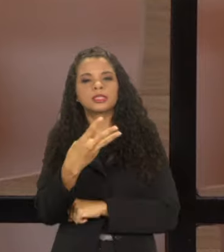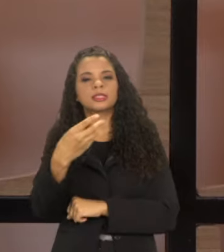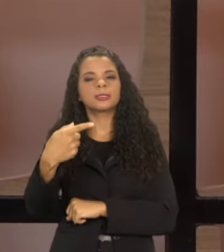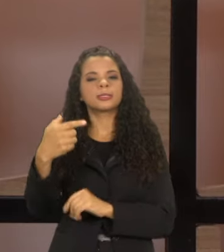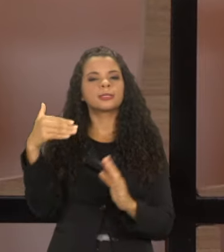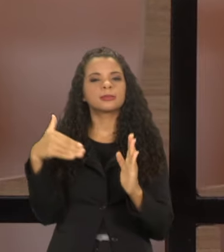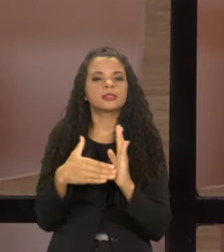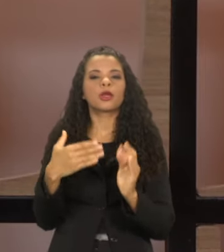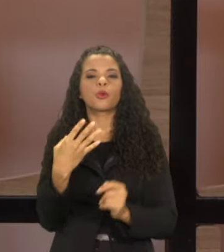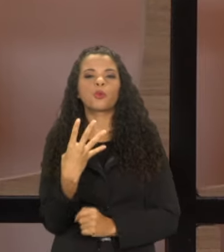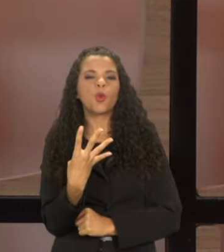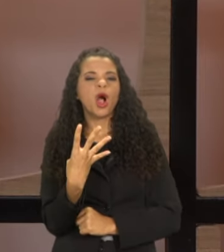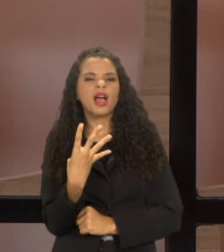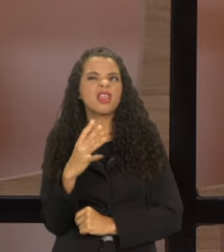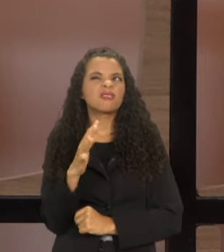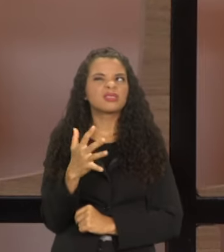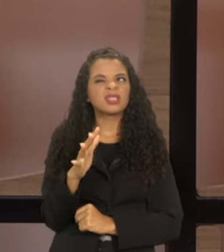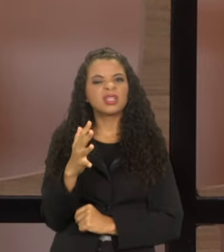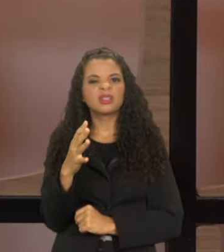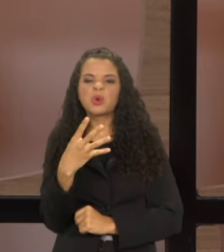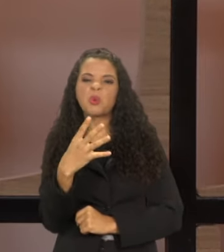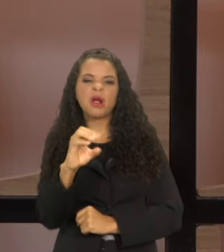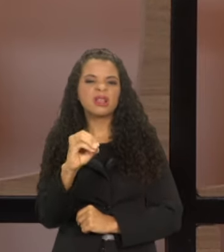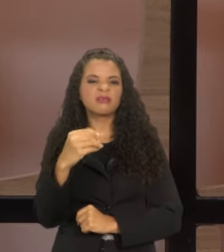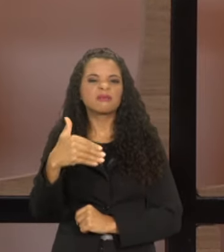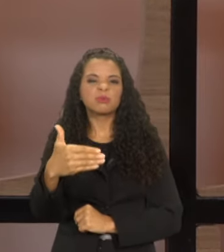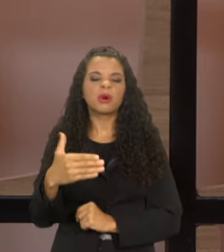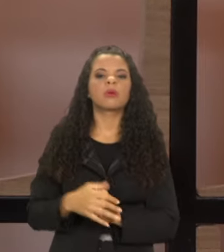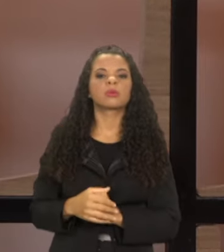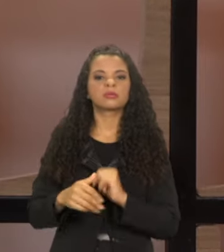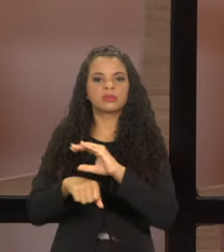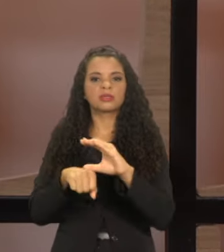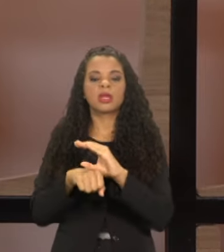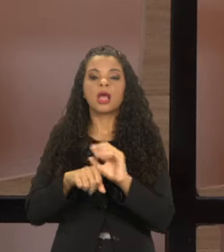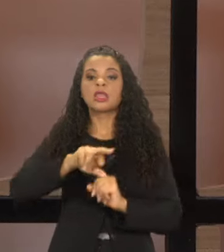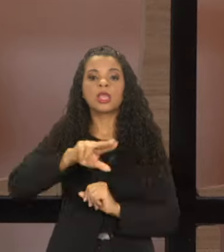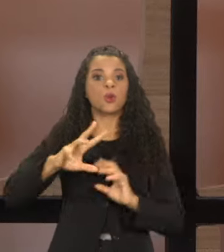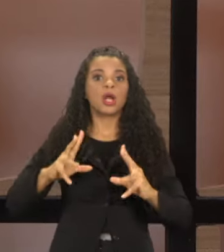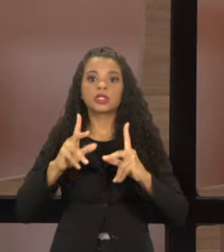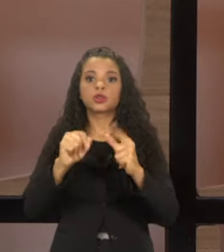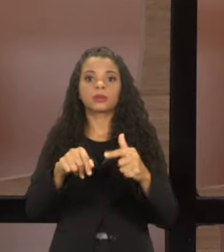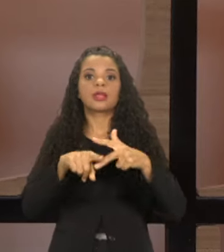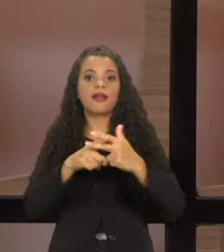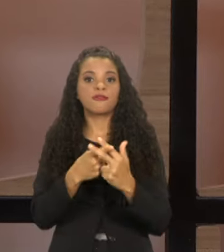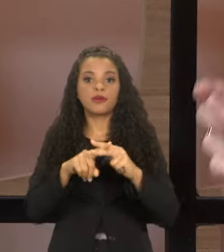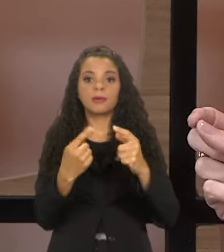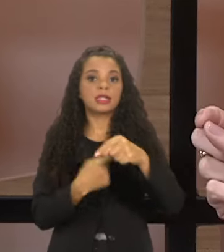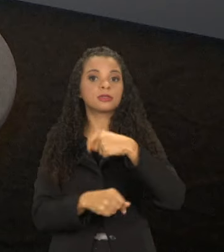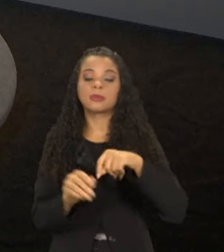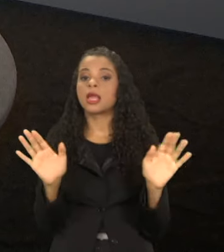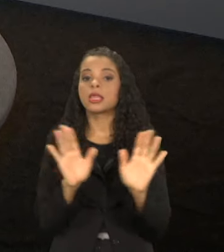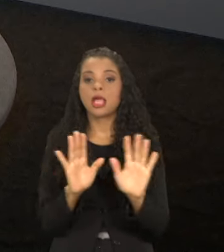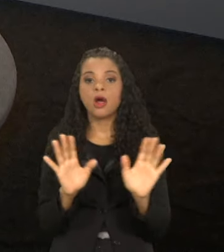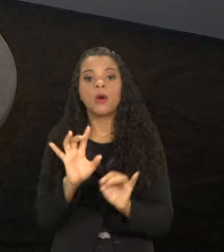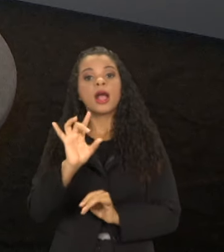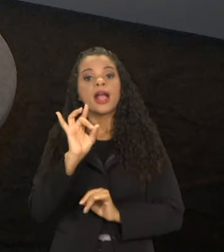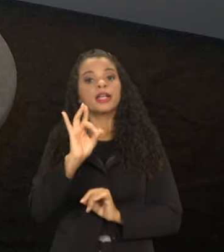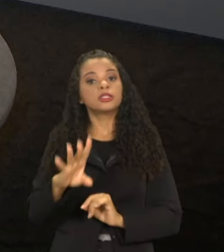ali da Constituição Federal. Então, não é toda a reforma administrativa que está sendo questionada, mas apenas... É só esse trecho,